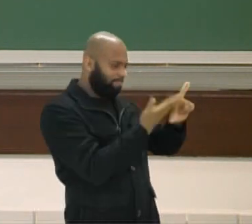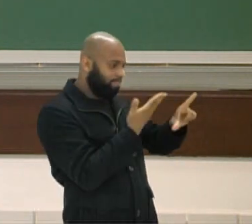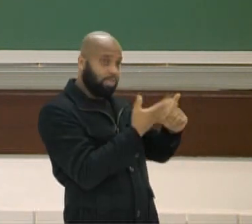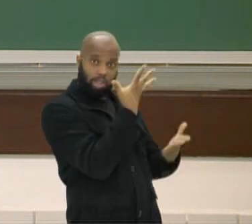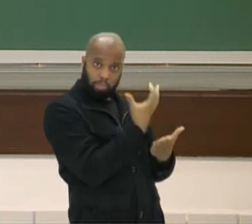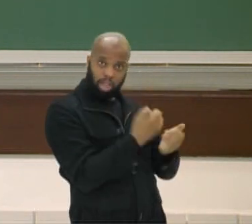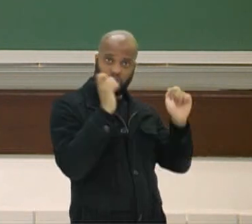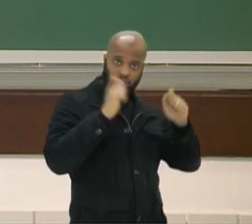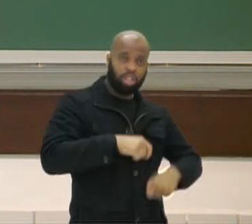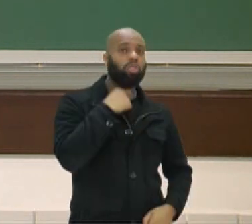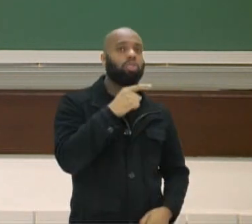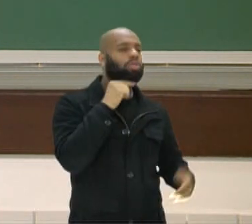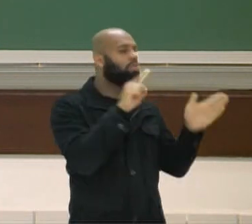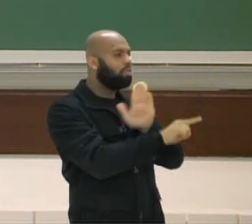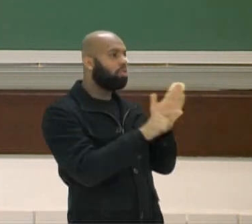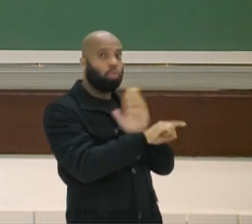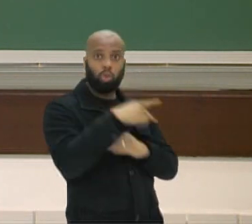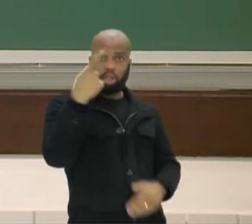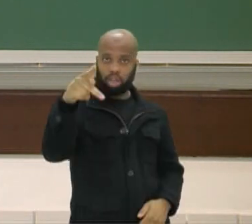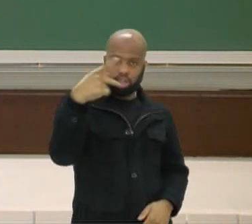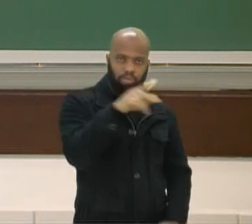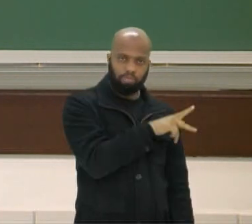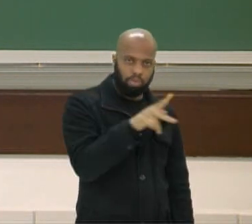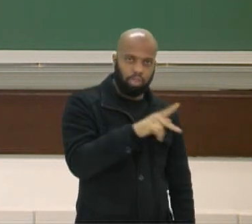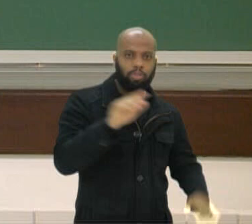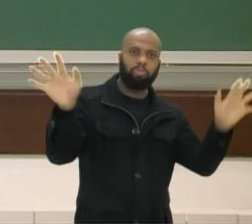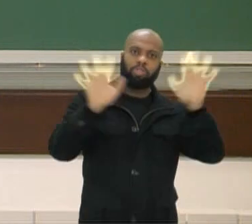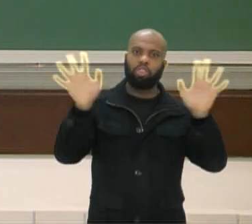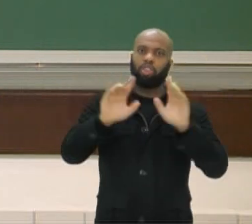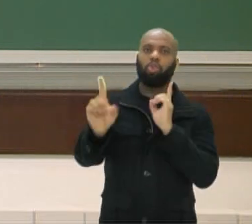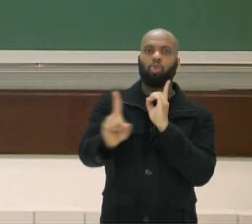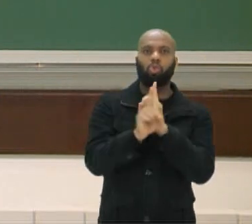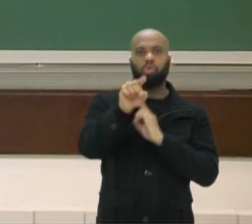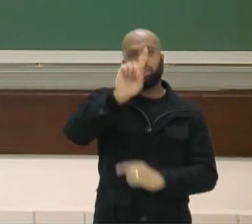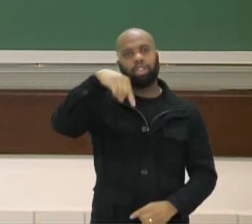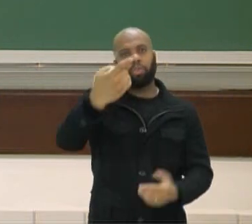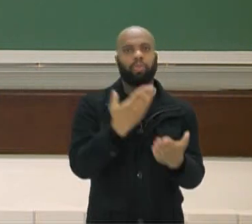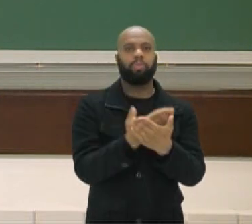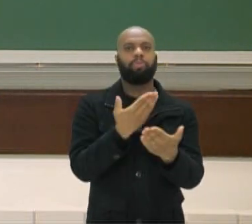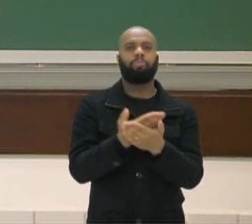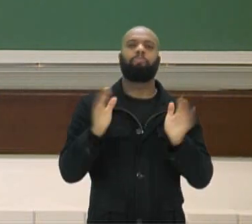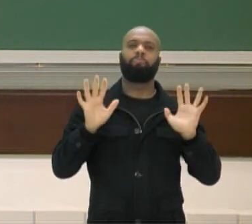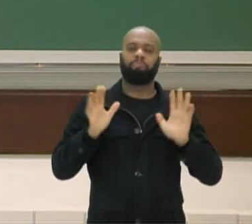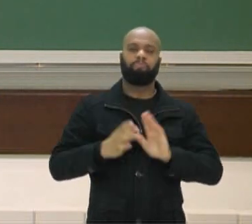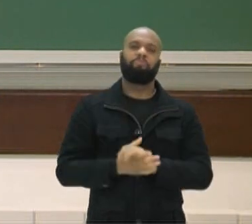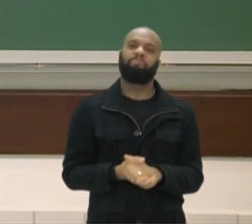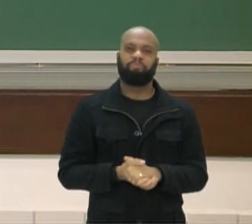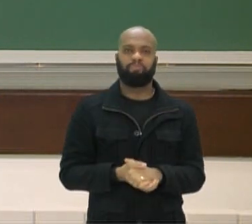plataforma. Qualquer dúvida, contate o seu professor. Bye bye and see you next class.